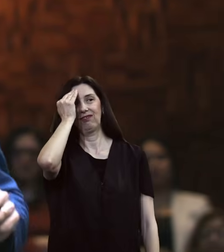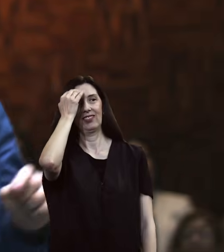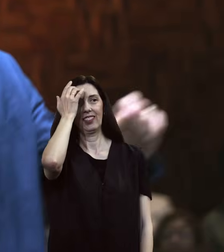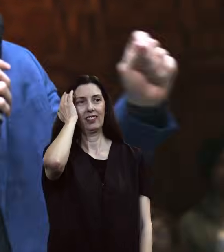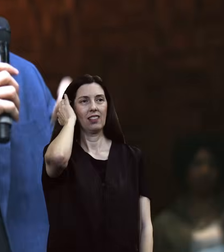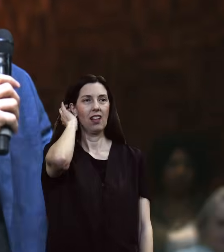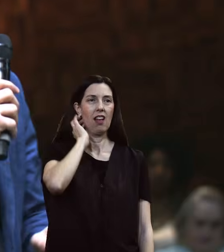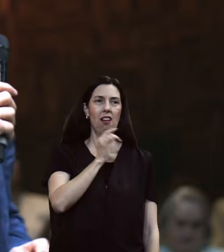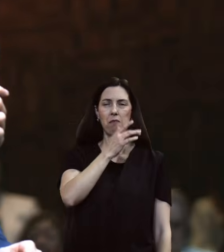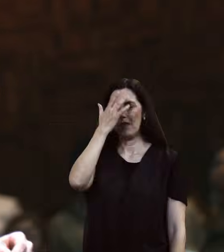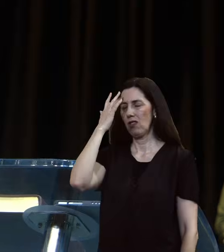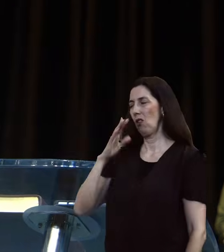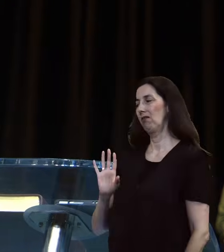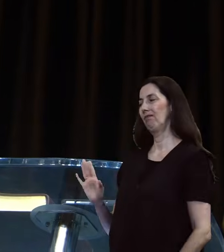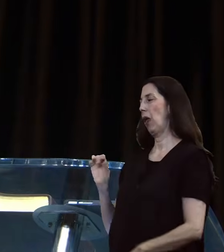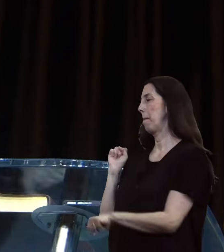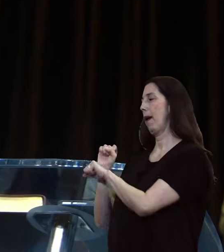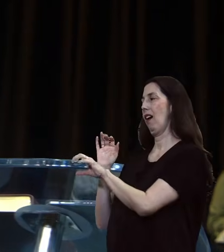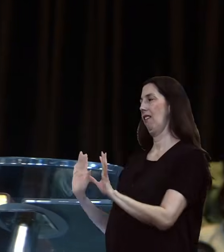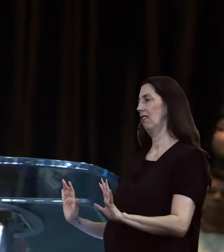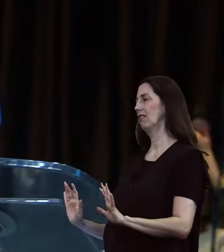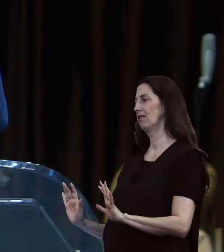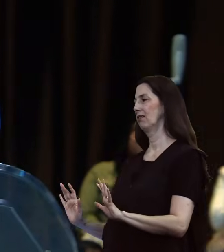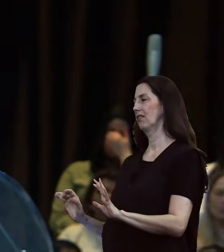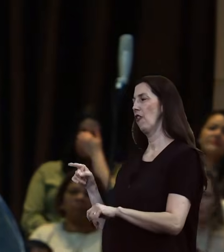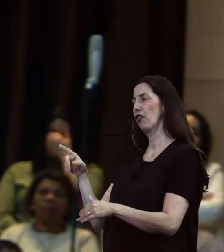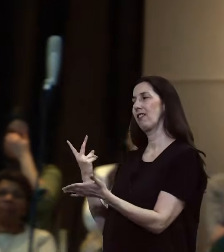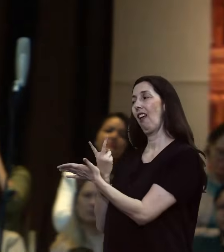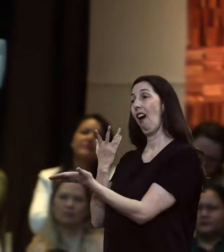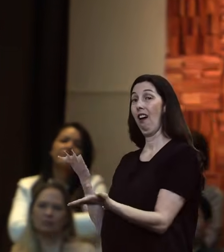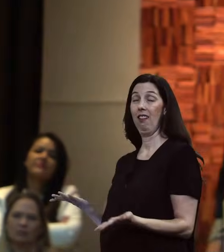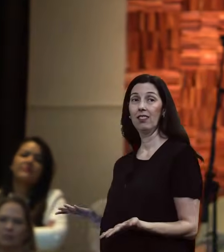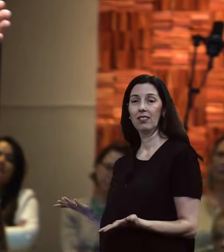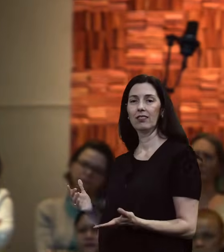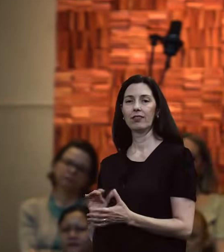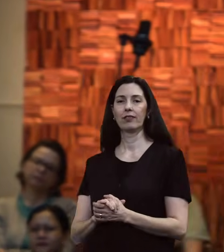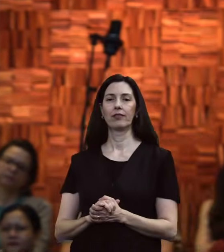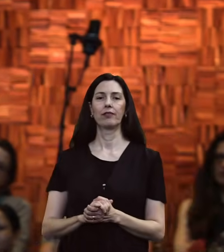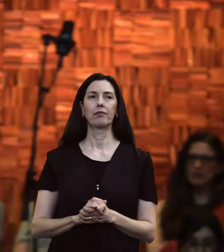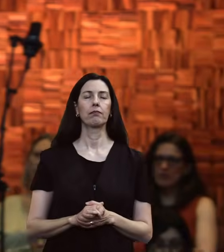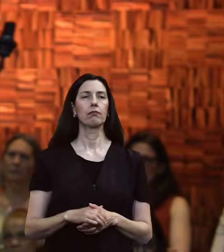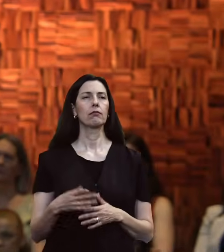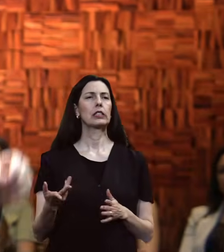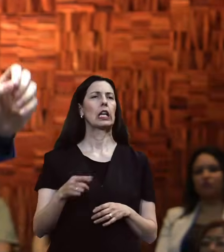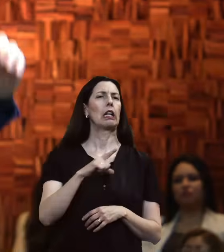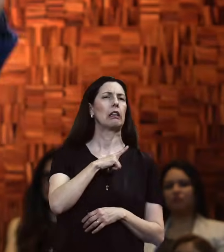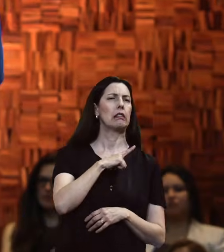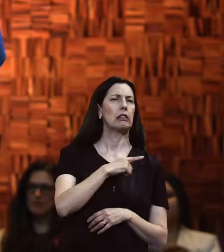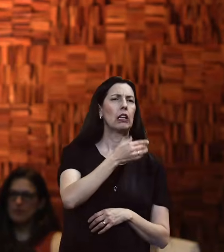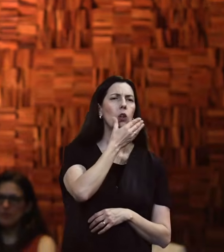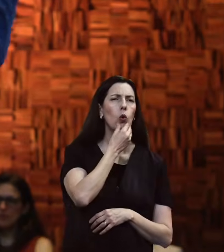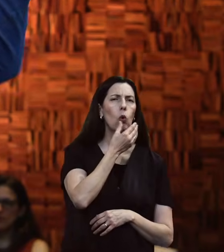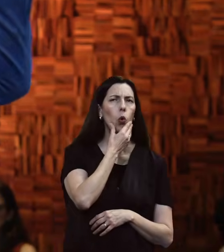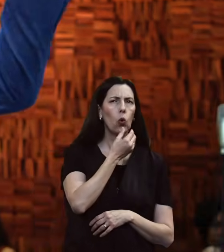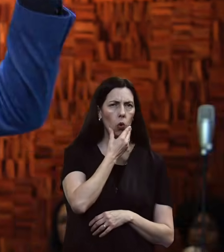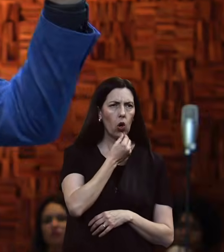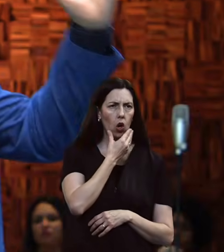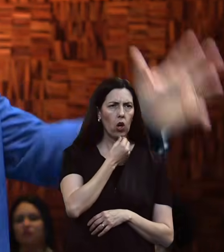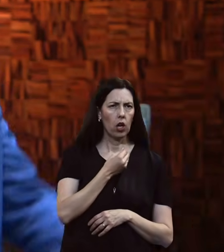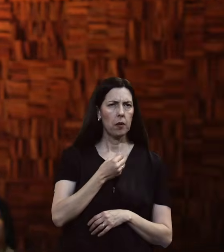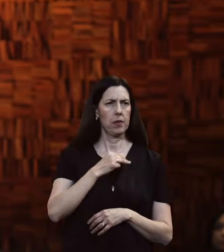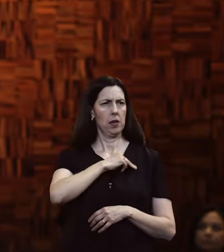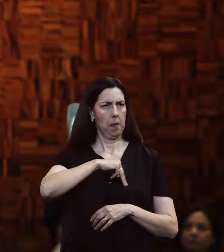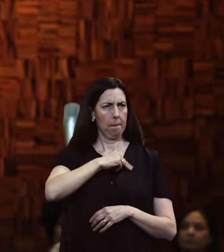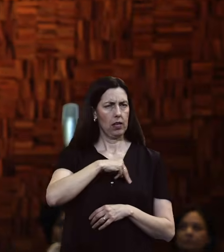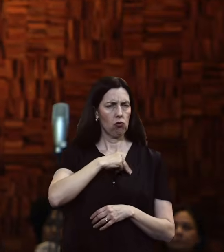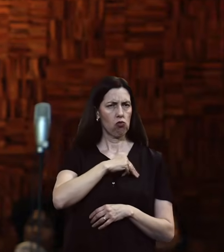Elas repreendem. Eu acho interessante a história de William Carey, quando Deus colocou esse sonho de ir